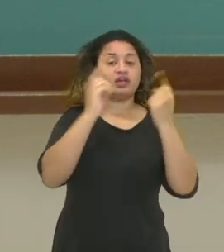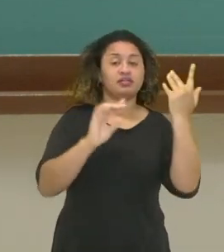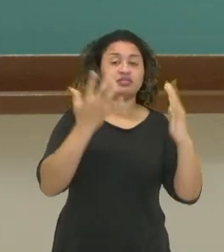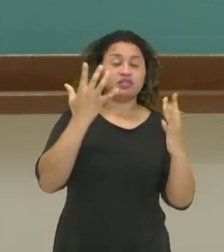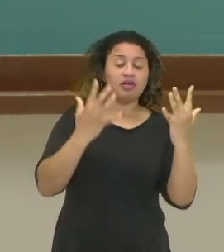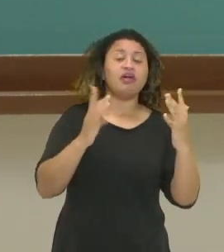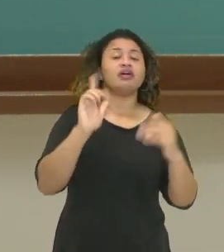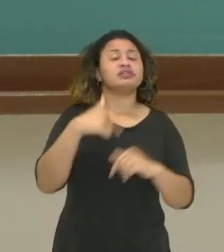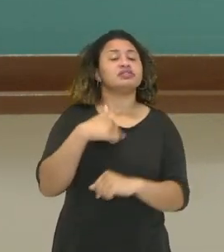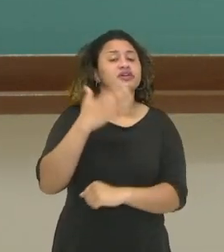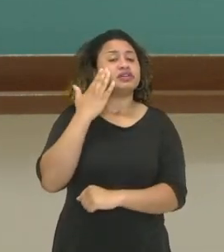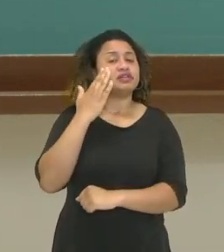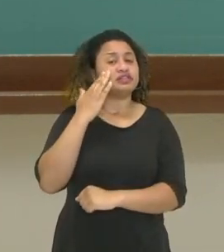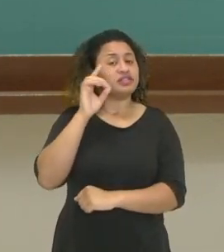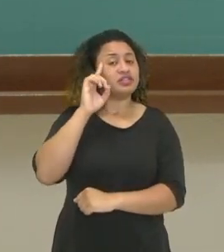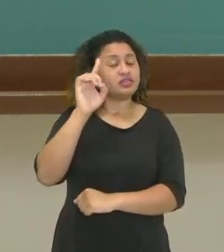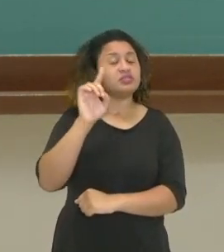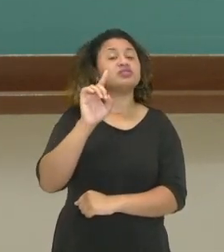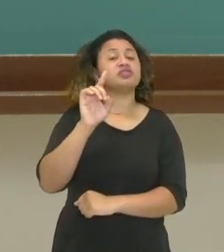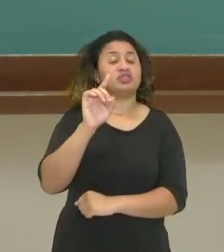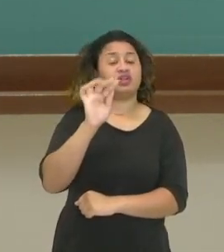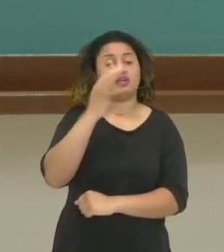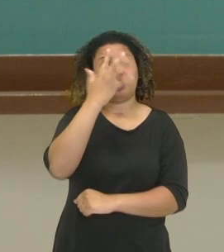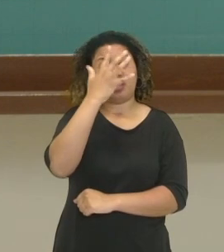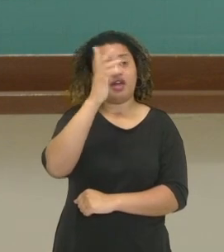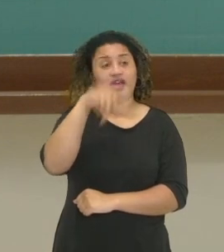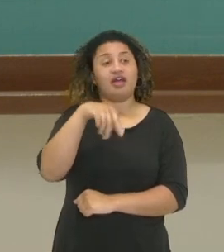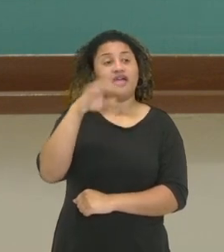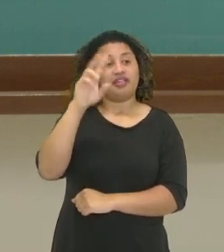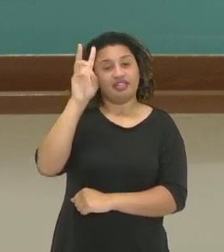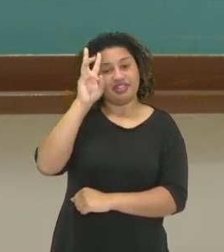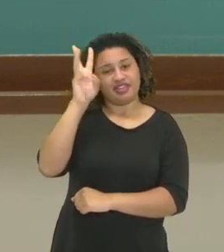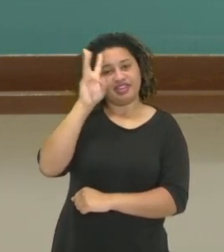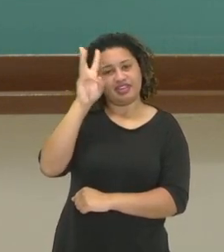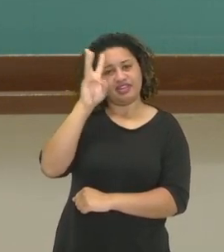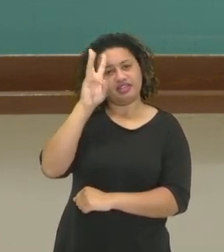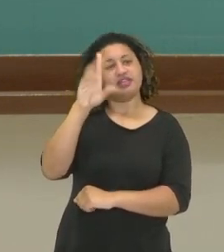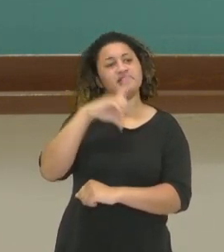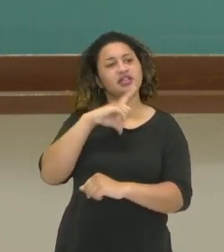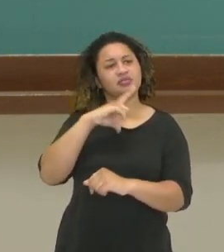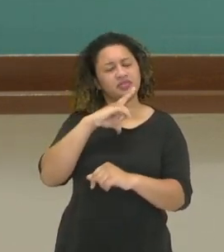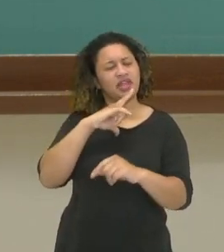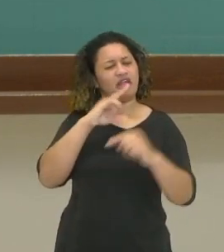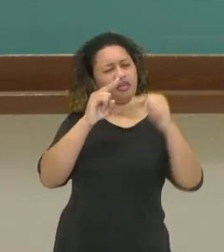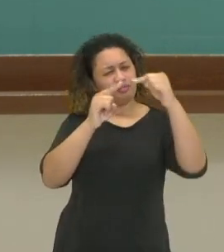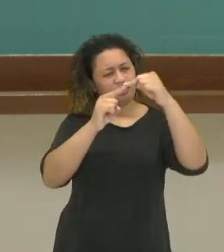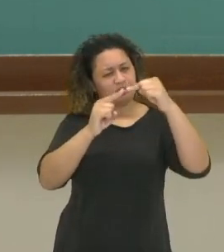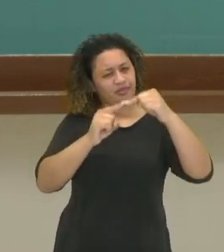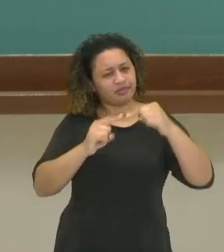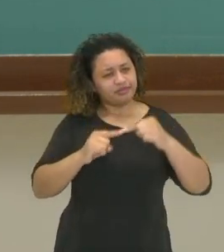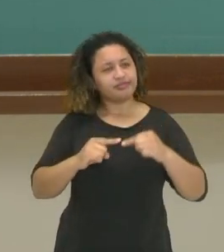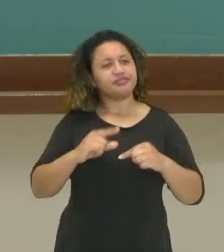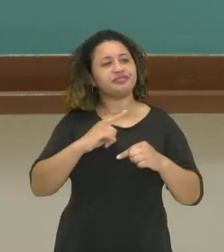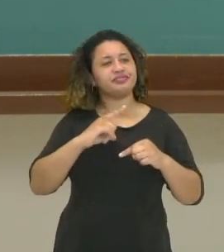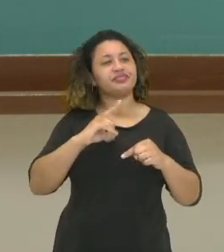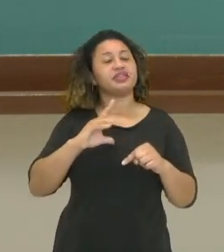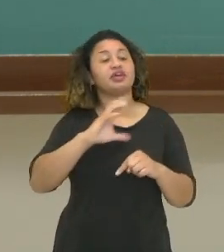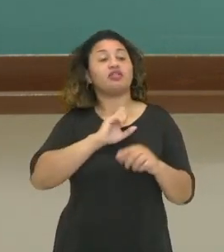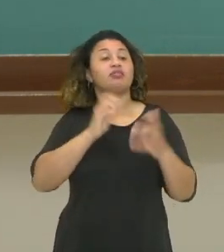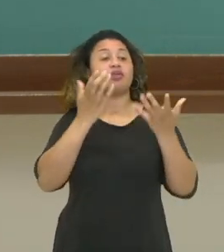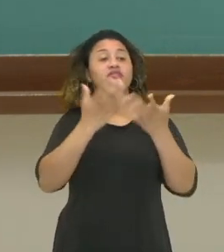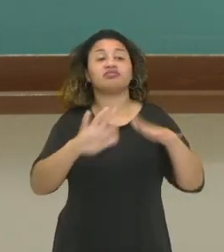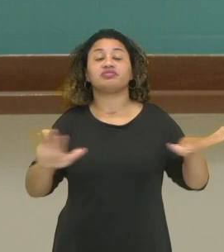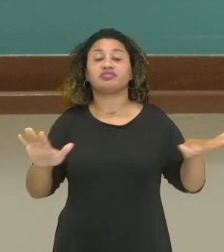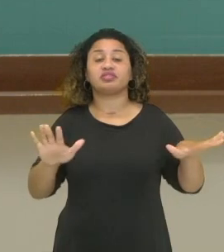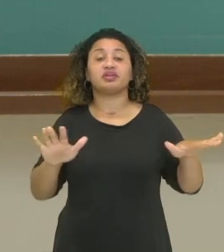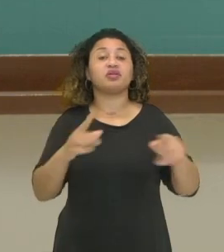eu já sei que o dia do Carnaval é a terça, então tem uma lógica aqui. E aí eu começo, ó, O Amor Acaba,